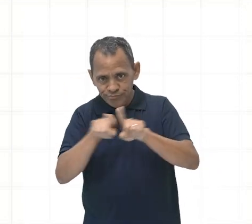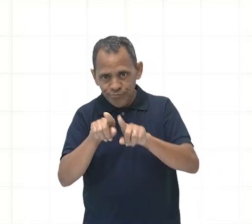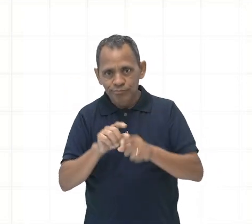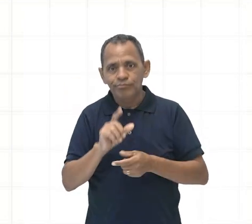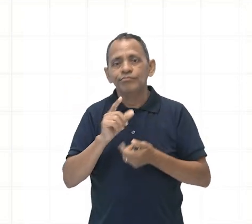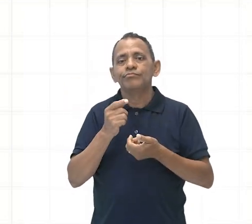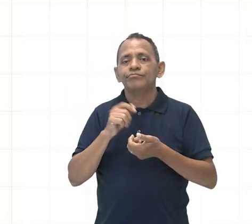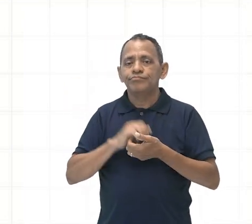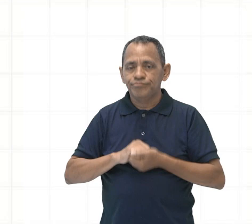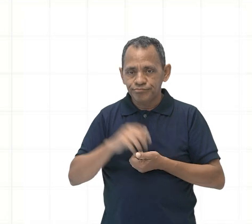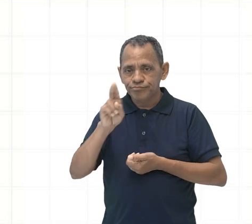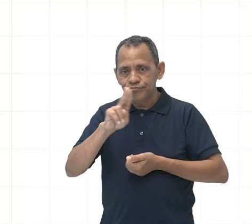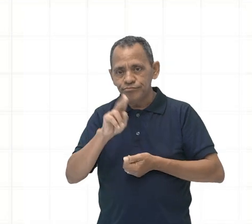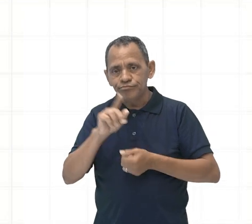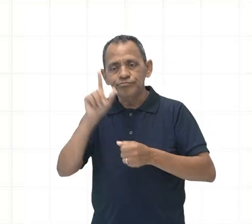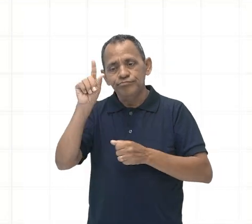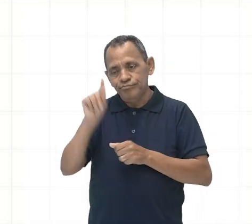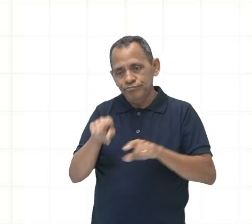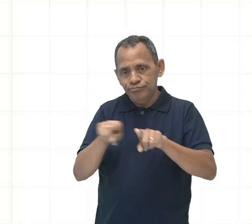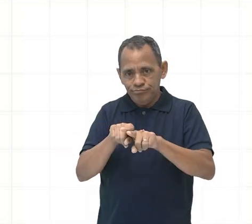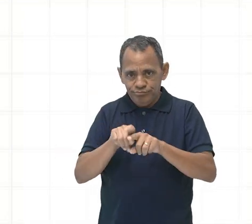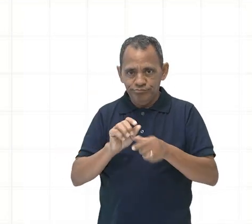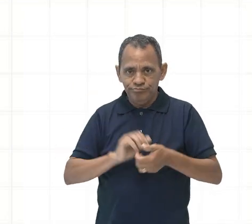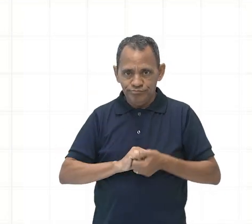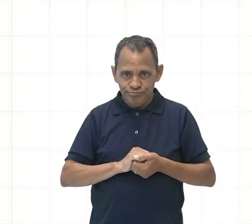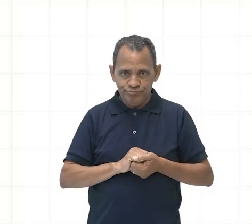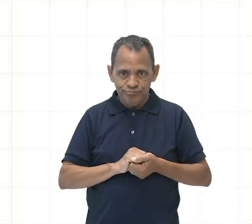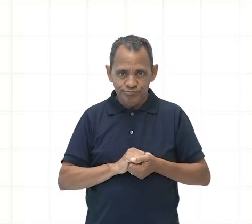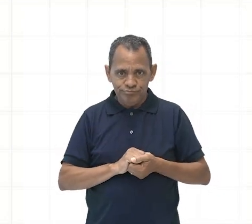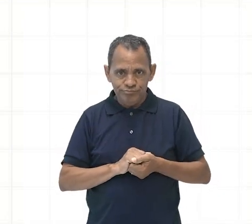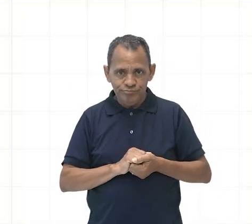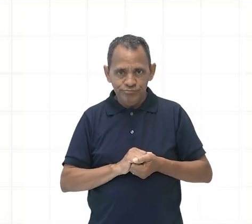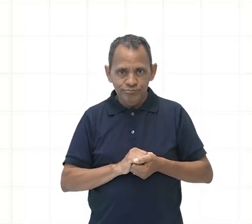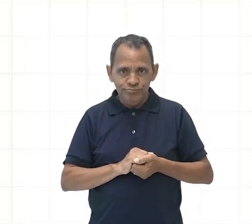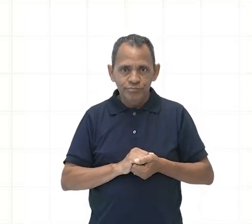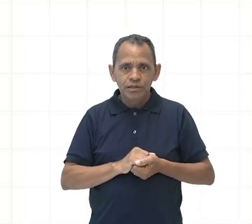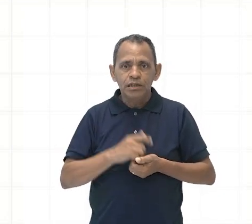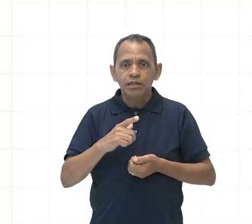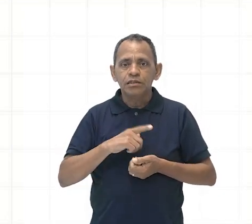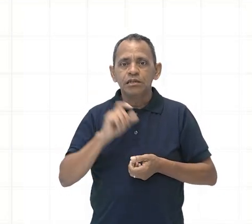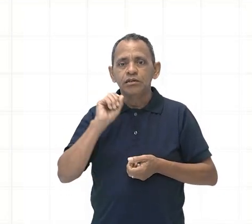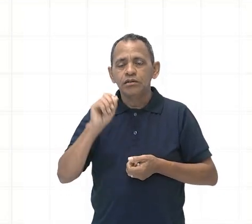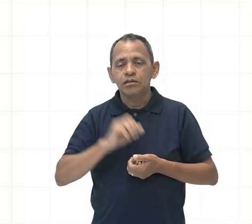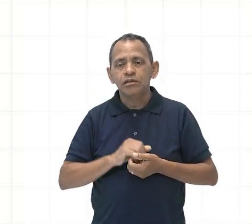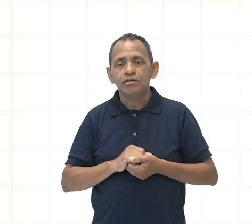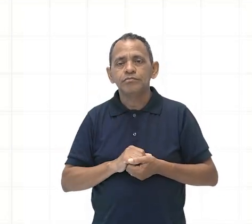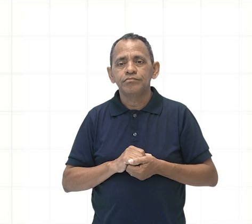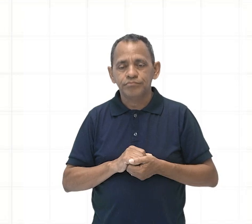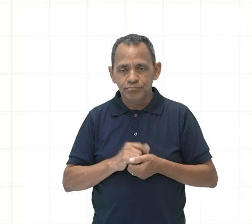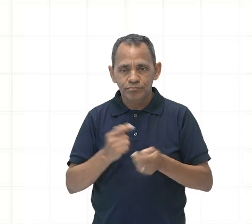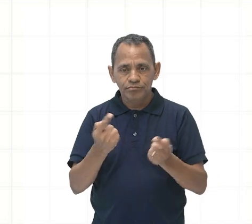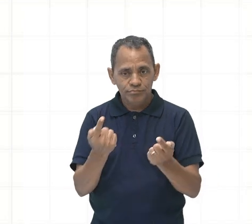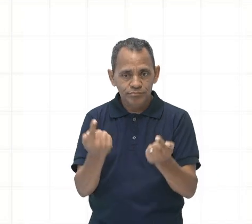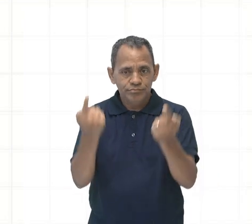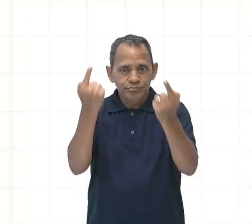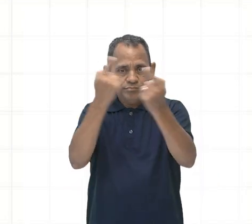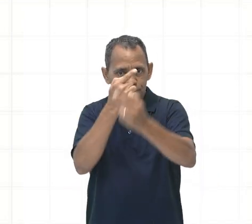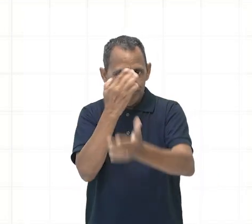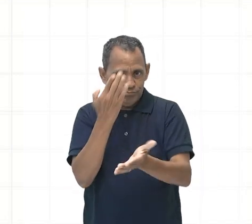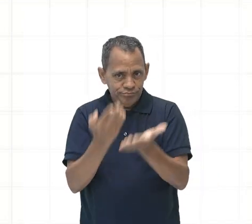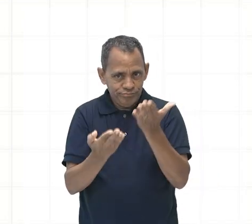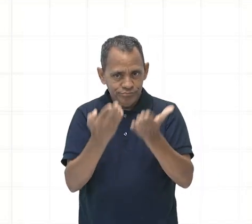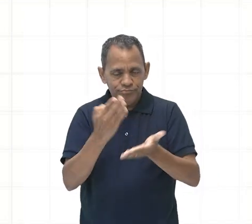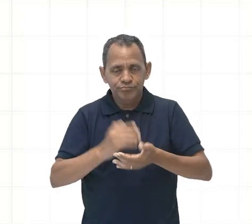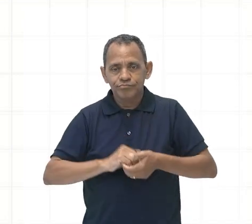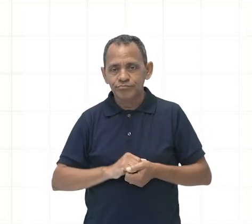menos tempo. Se eu aumentei a quantidade e vou gastar menos tempo, então eu tenho aqui grandezas inversamente proporcionais.